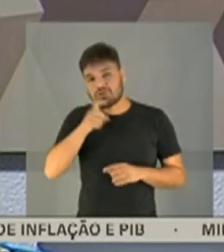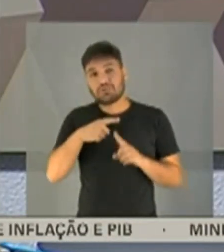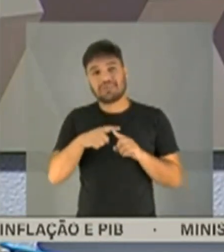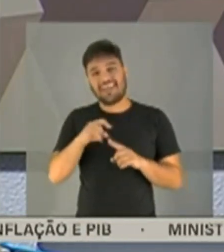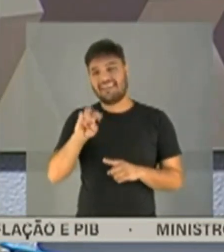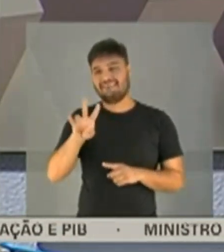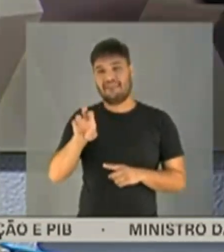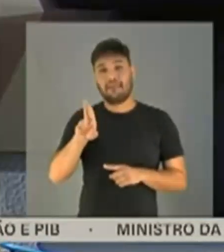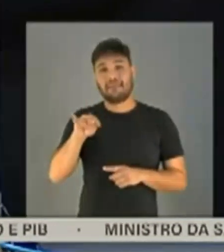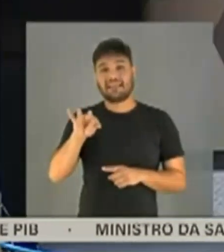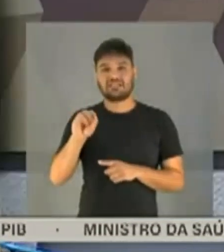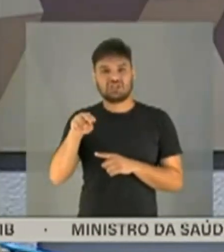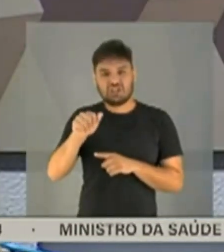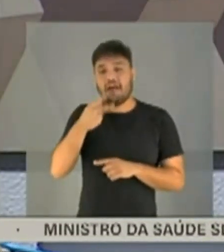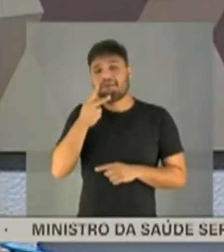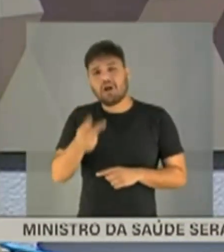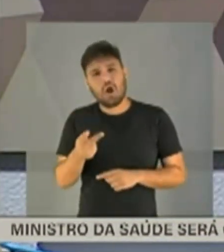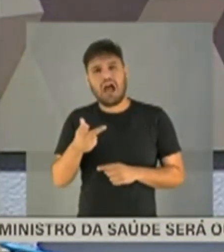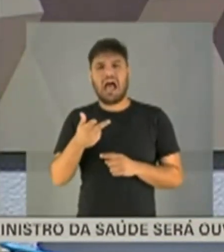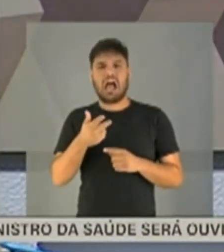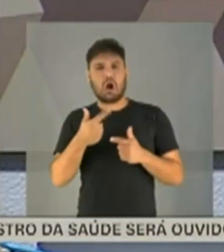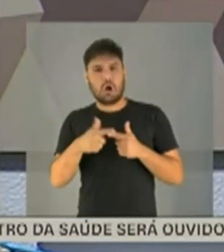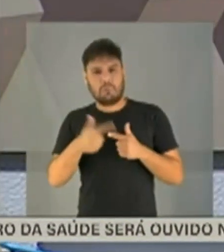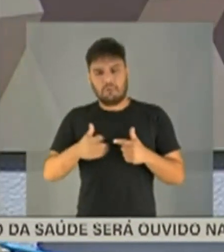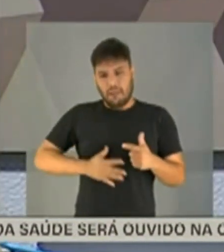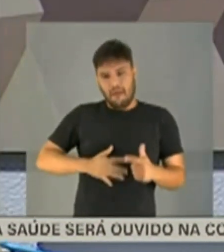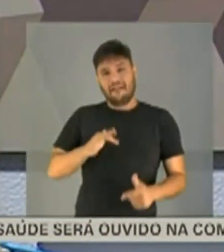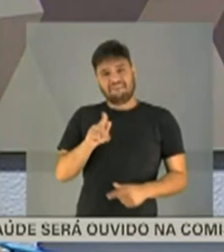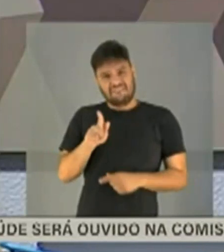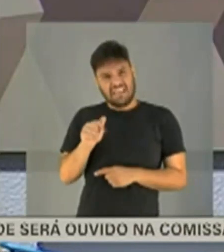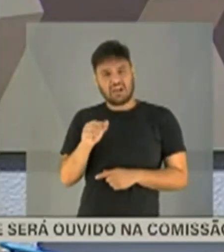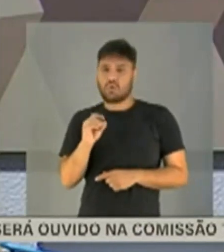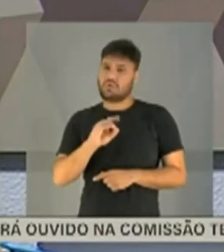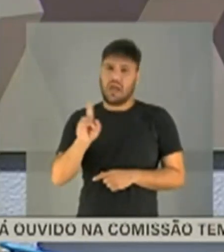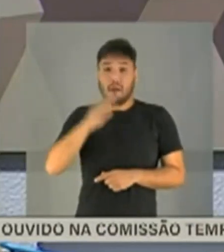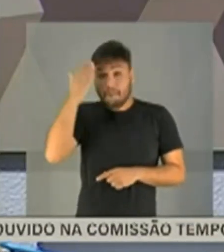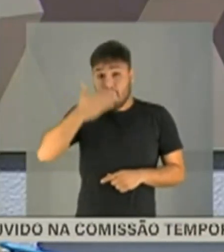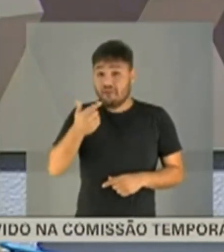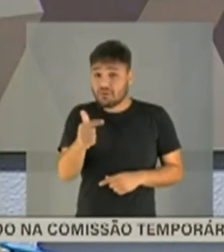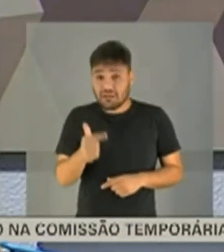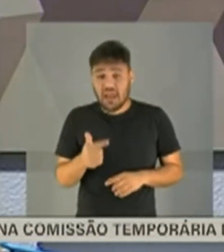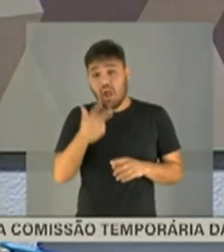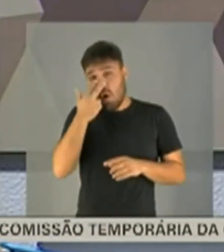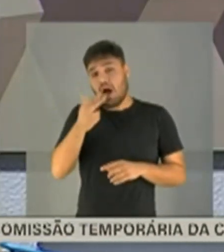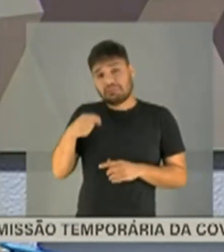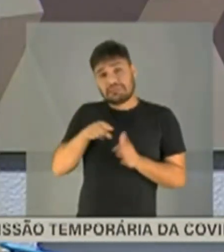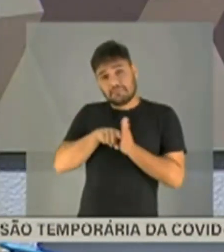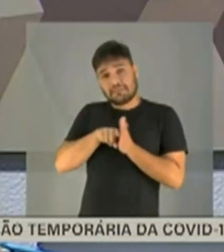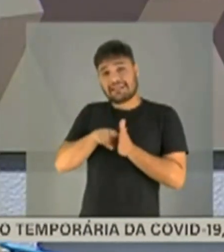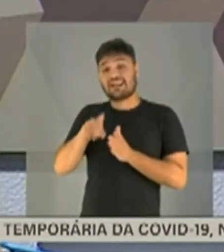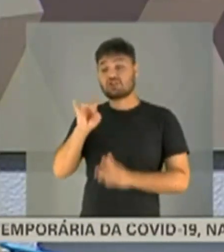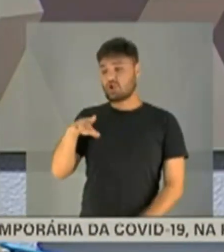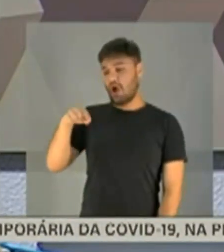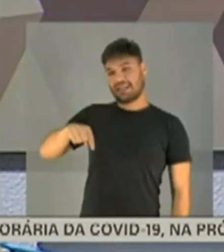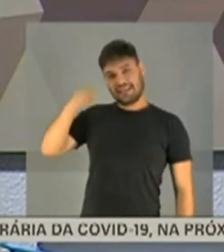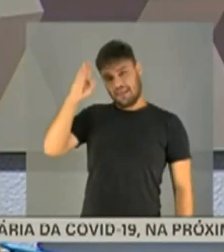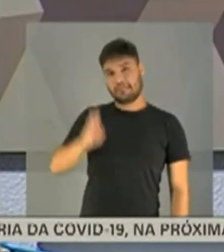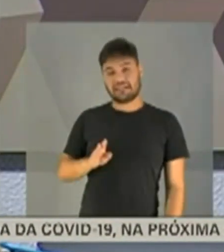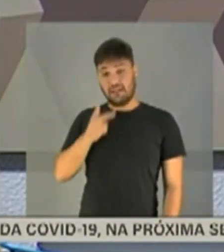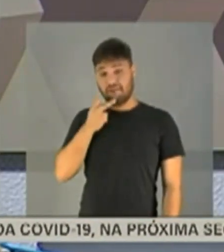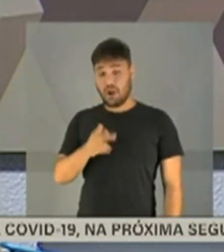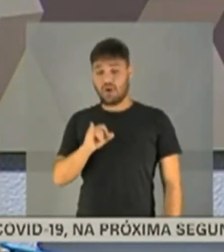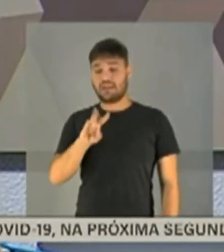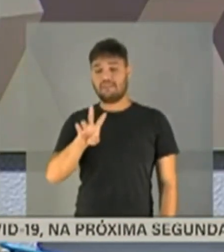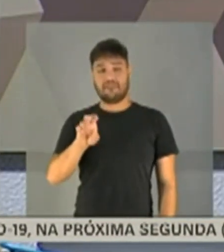ivermectina causaria hepatite medicamentosa. Isso não tem comprovação em lugar nenhum. Talvez seja um fenômeno a ser estudado, porque só no Brasil se descobriu